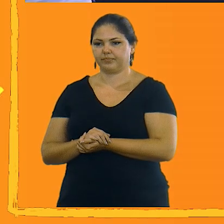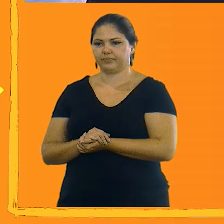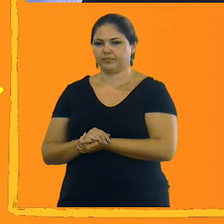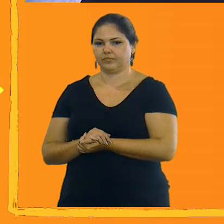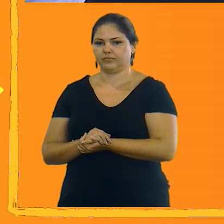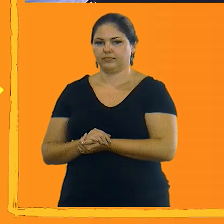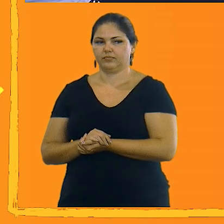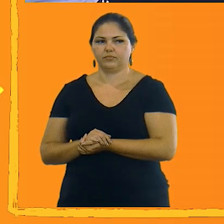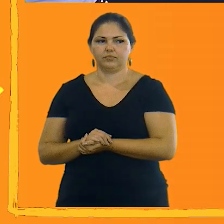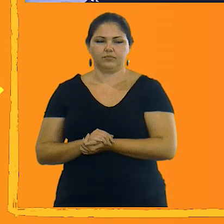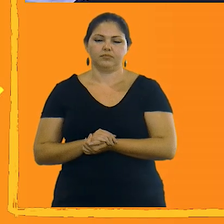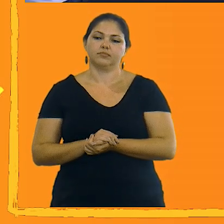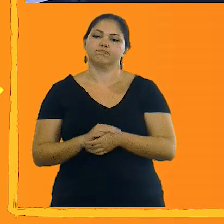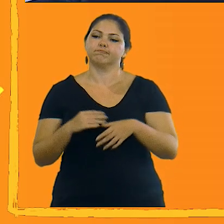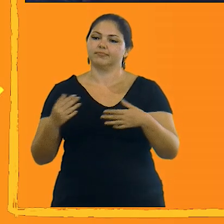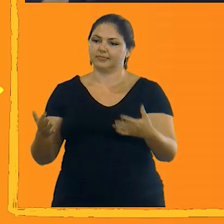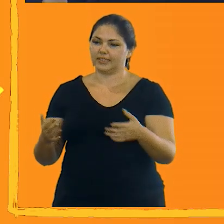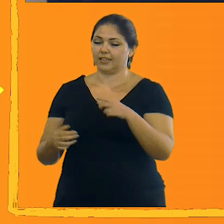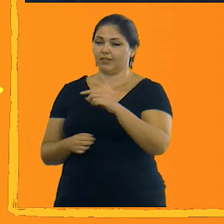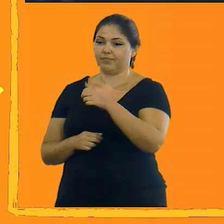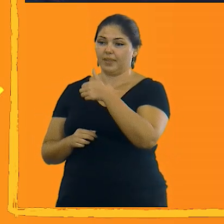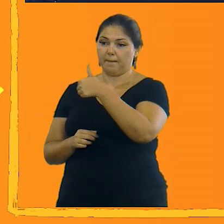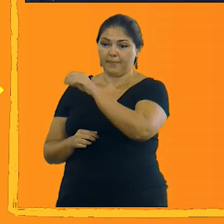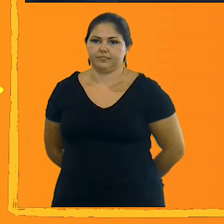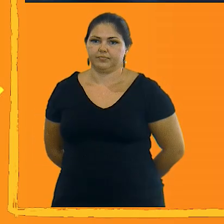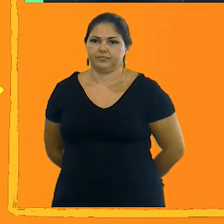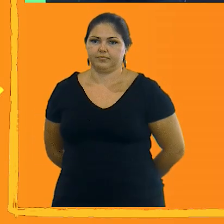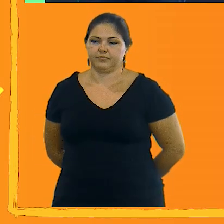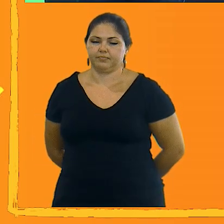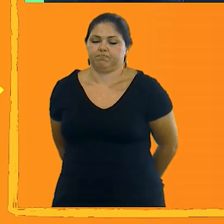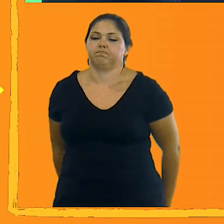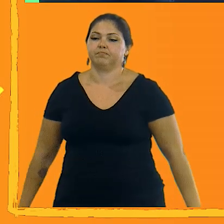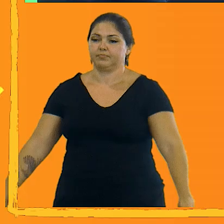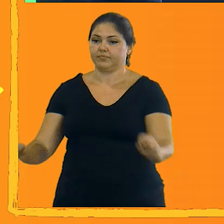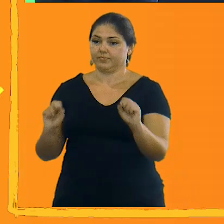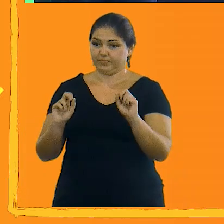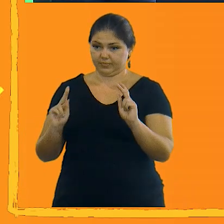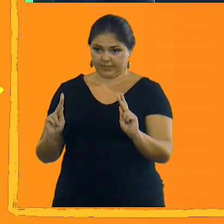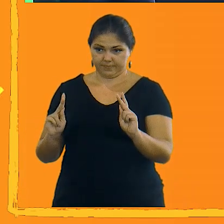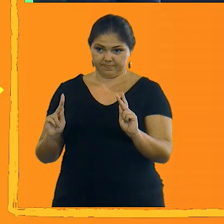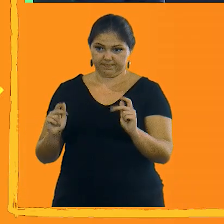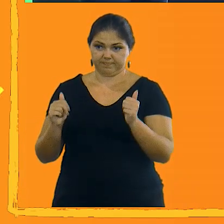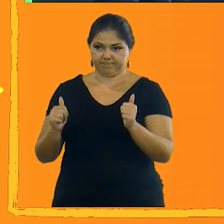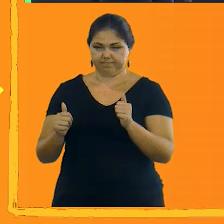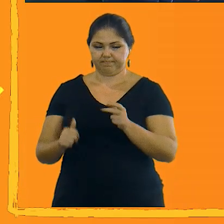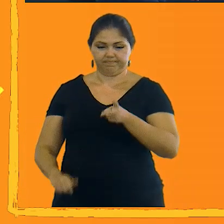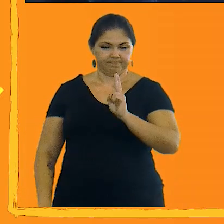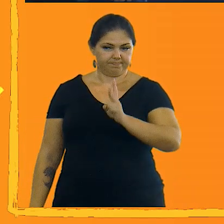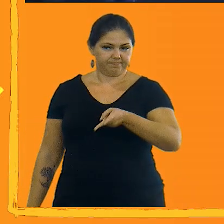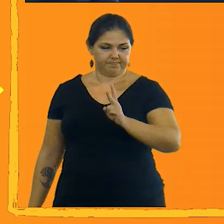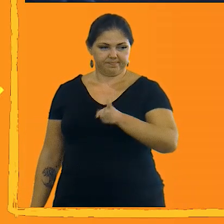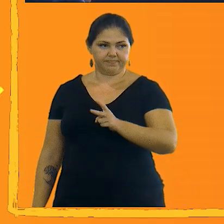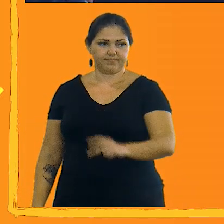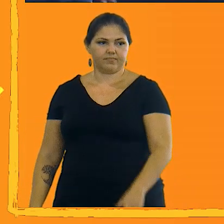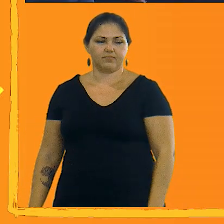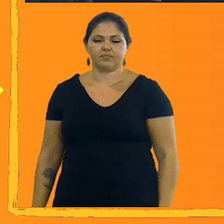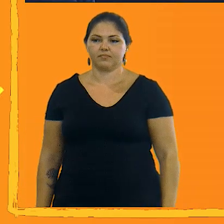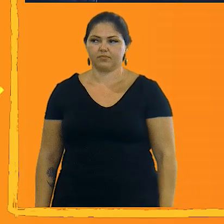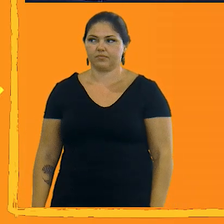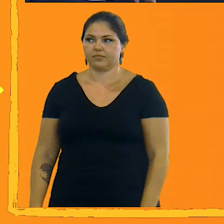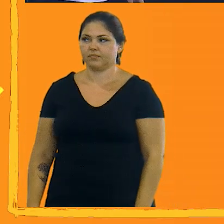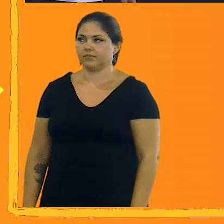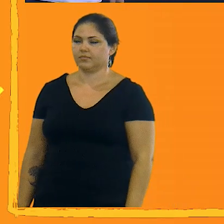150 l de água disponível vamos seguir Olha só agora